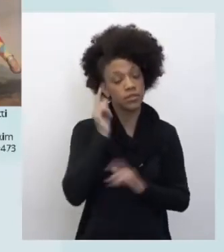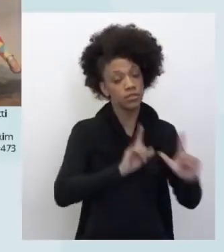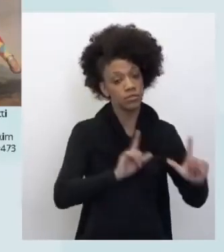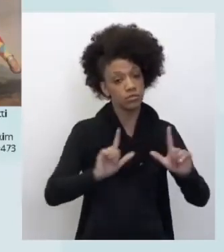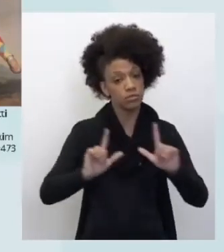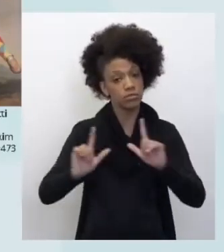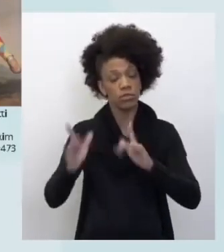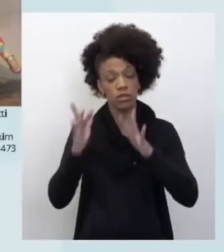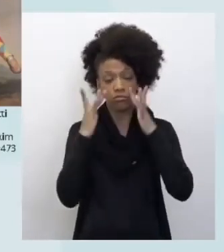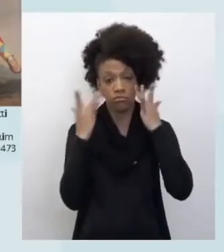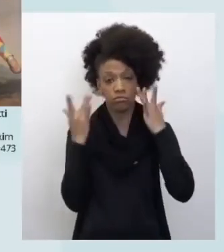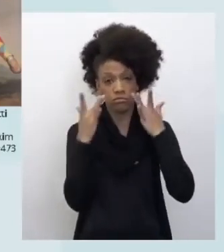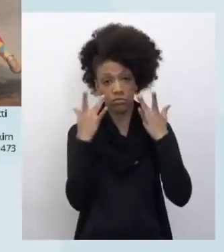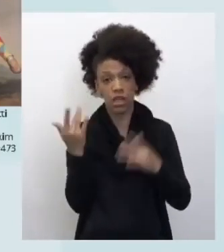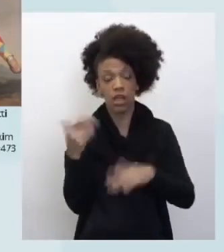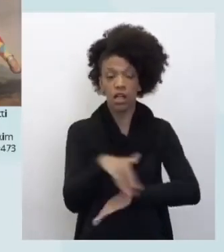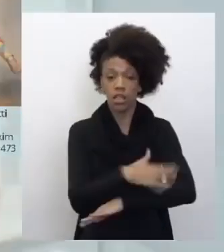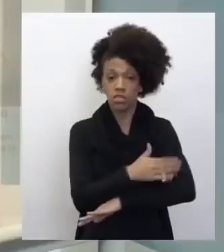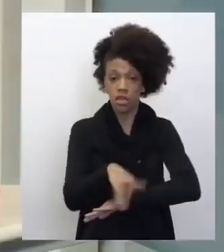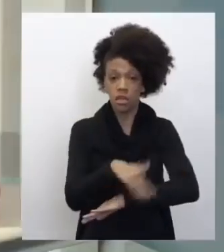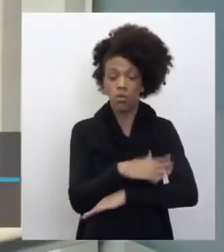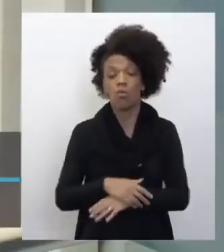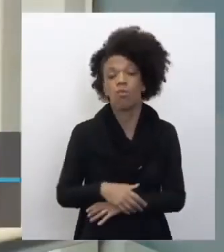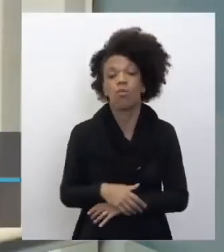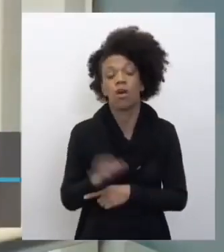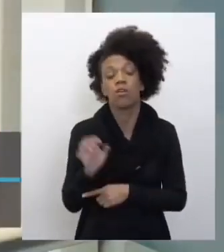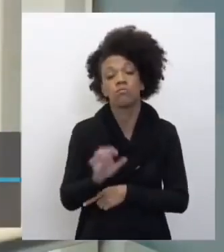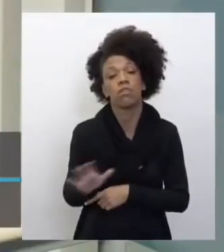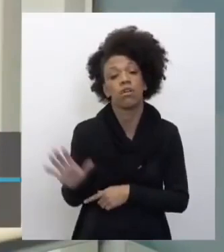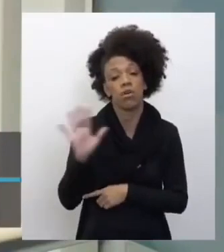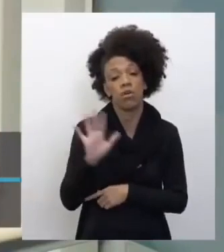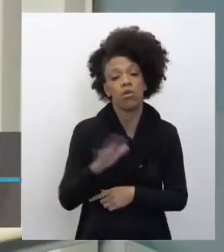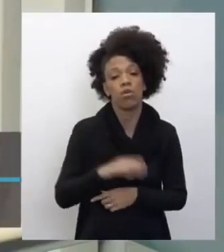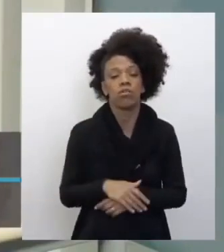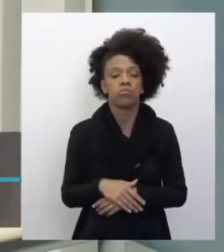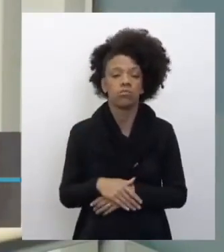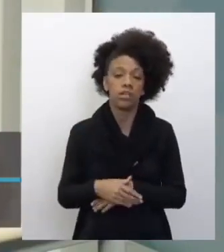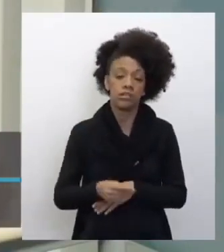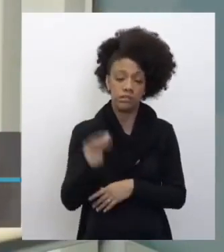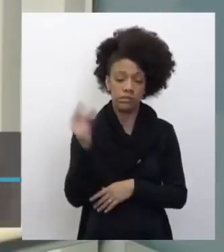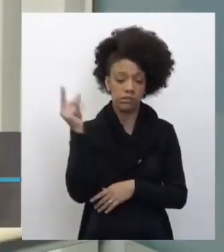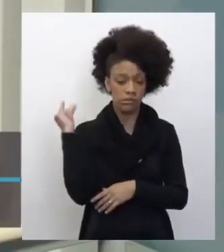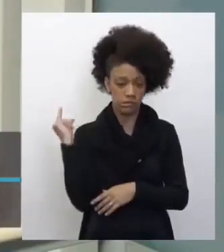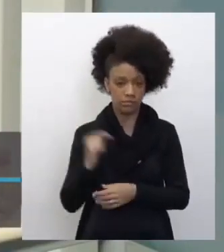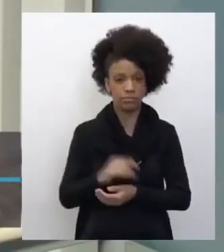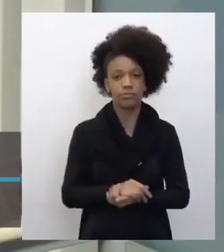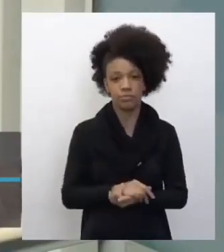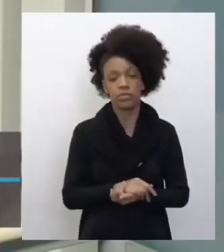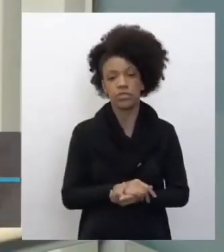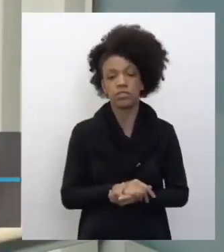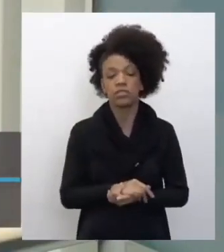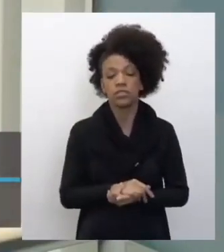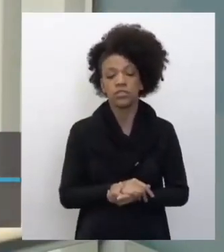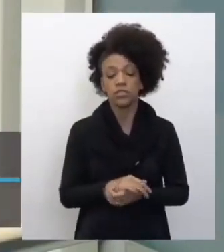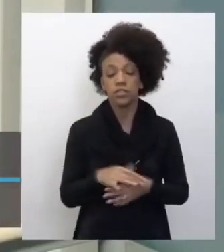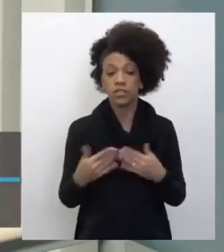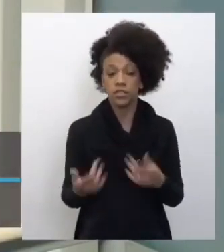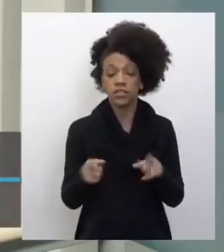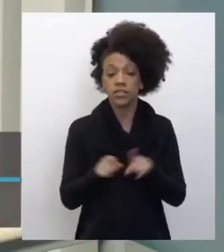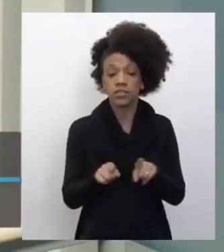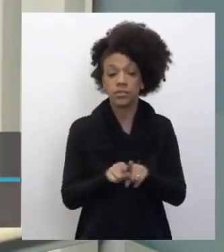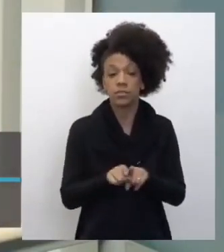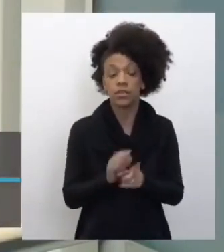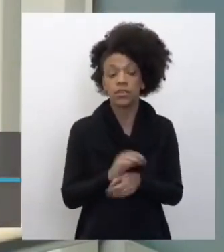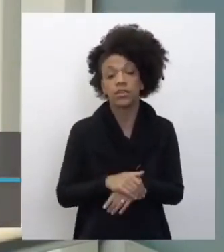Comédia dell'Arte, que eram feitos na Europa, bem antigamente, tá certo? Na Comédia